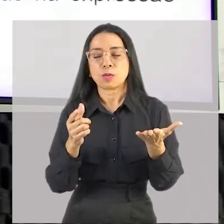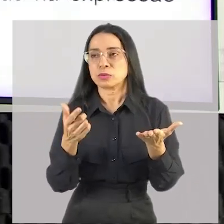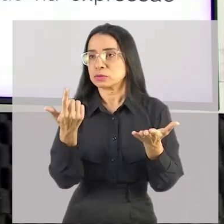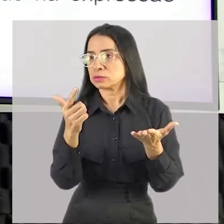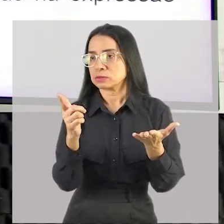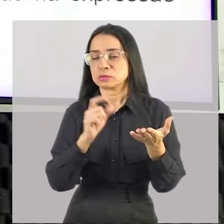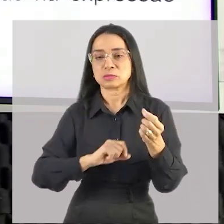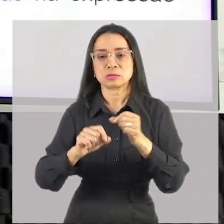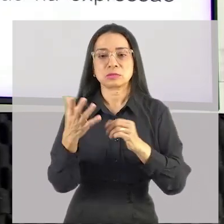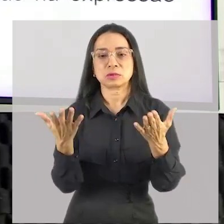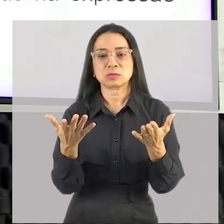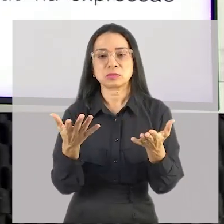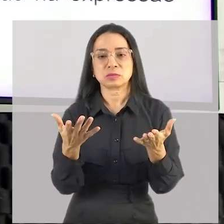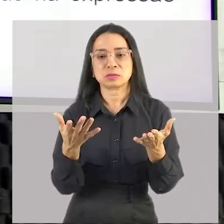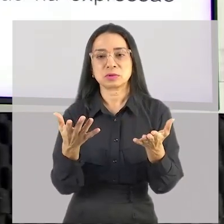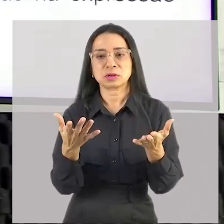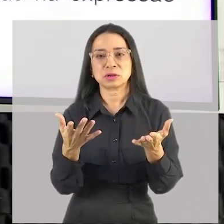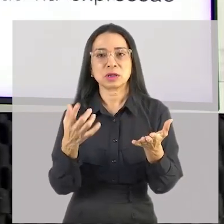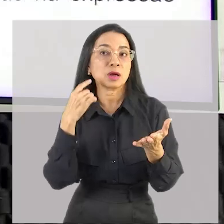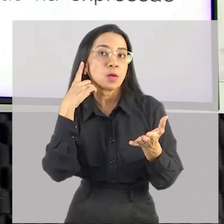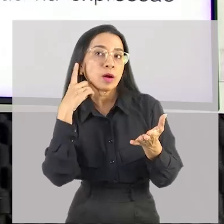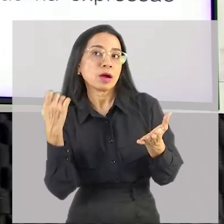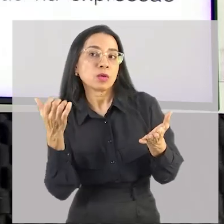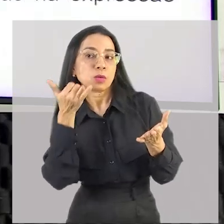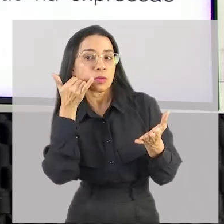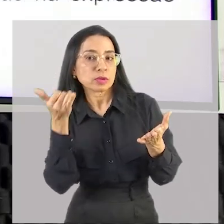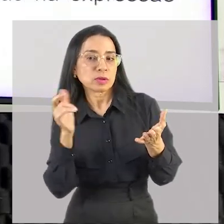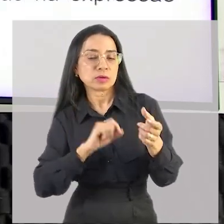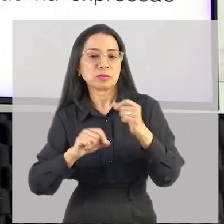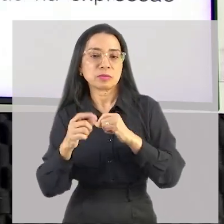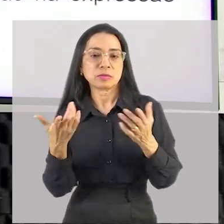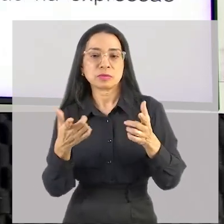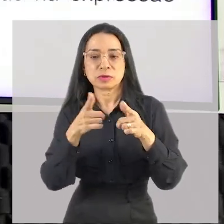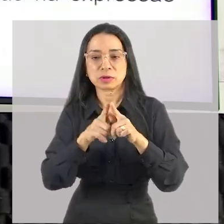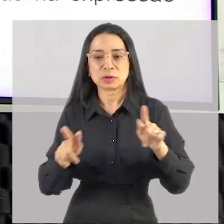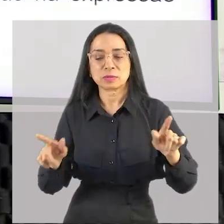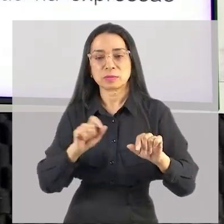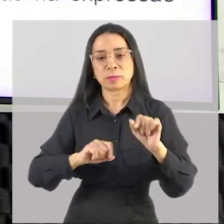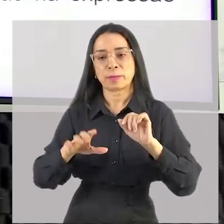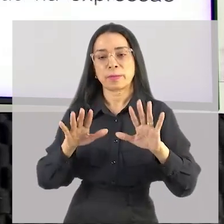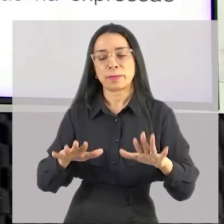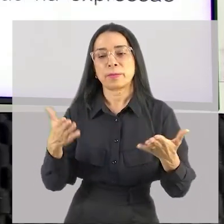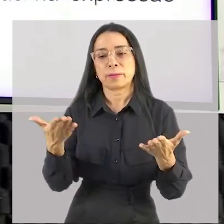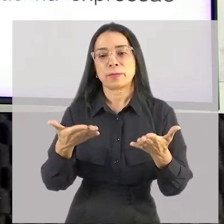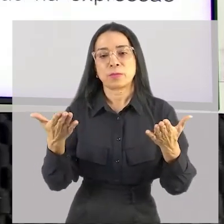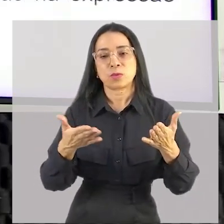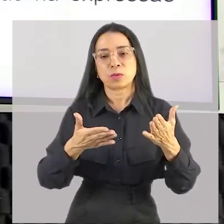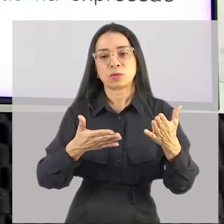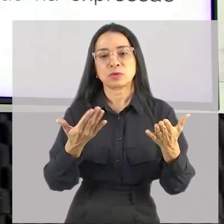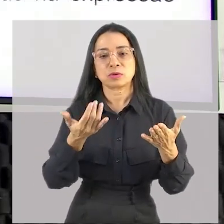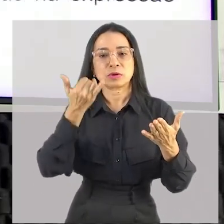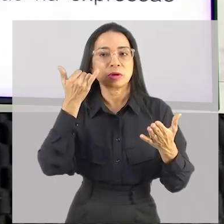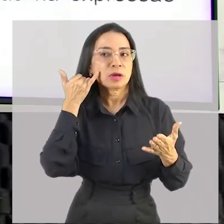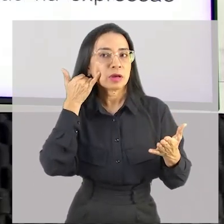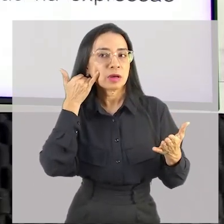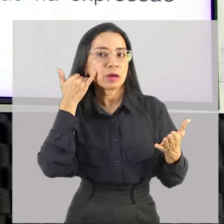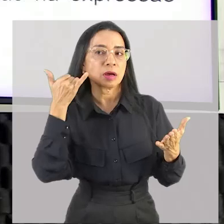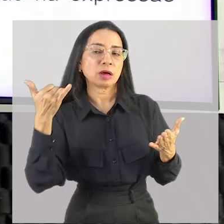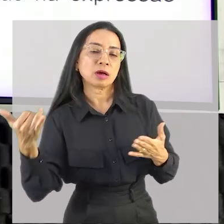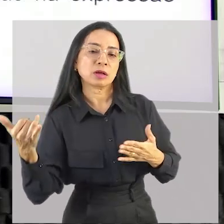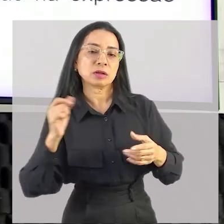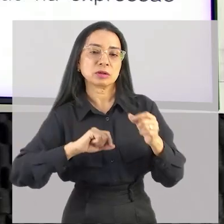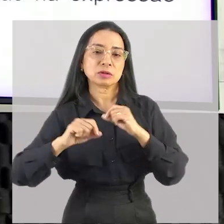dia não existe mais o trim-trim do telefone, está lá na gramática, mas hoje em dia as chamadas dos